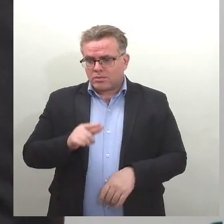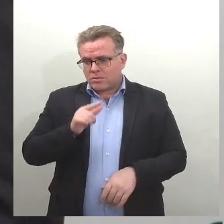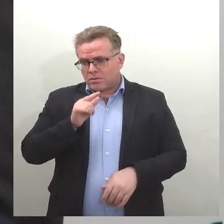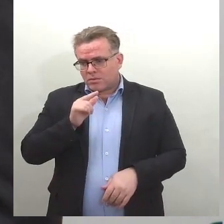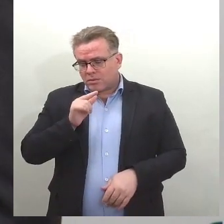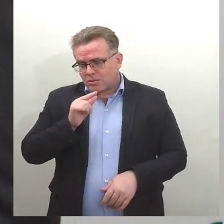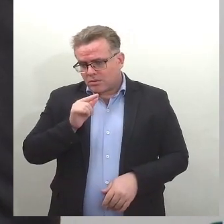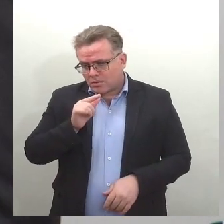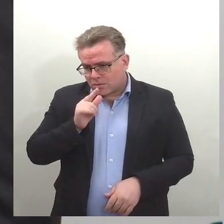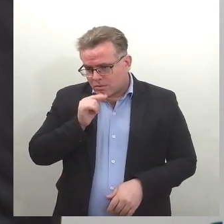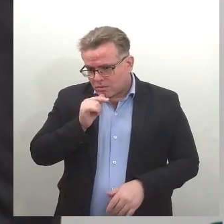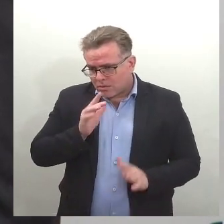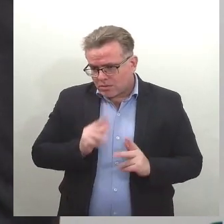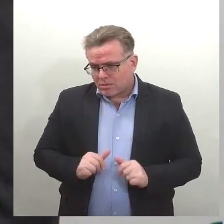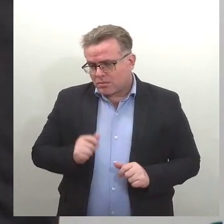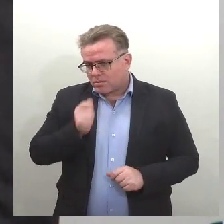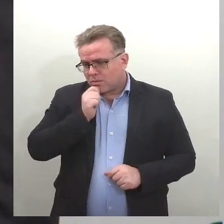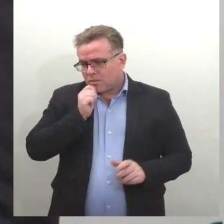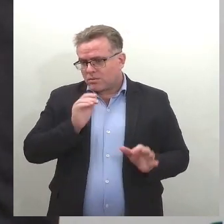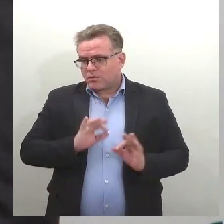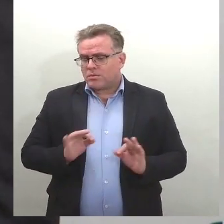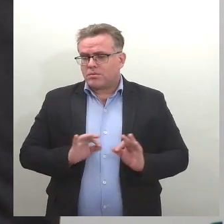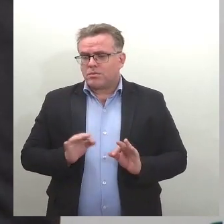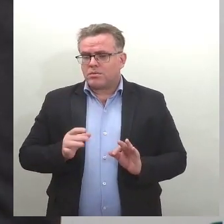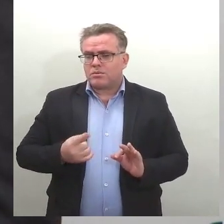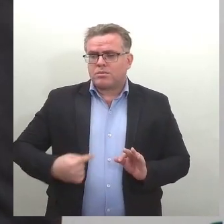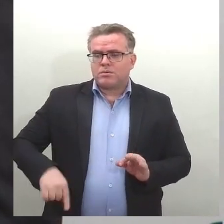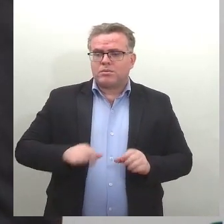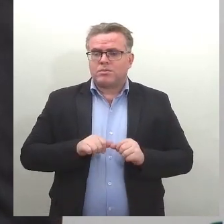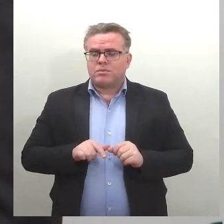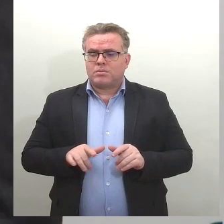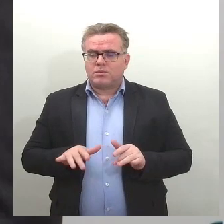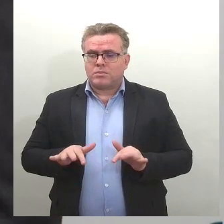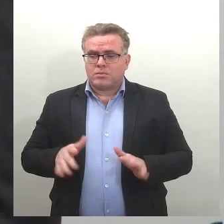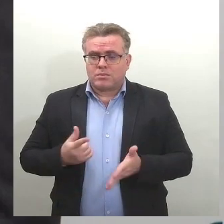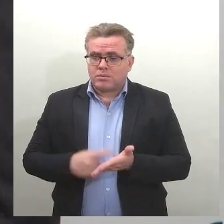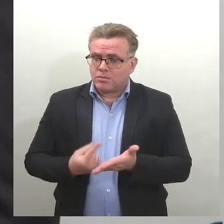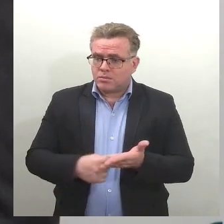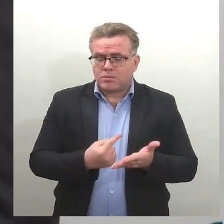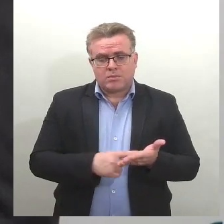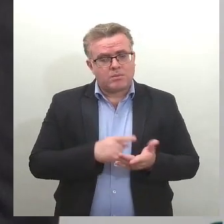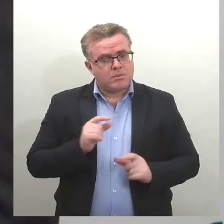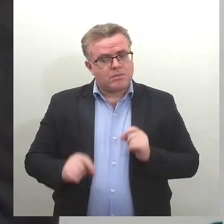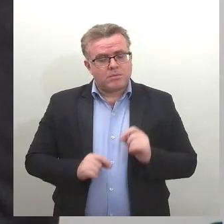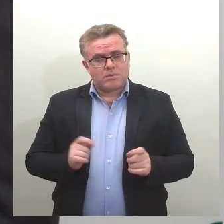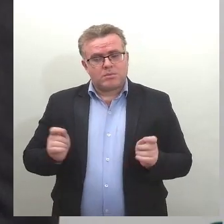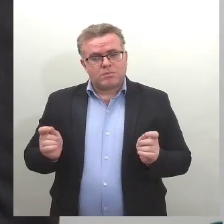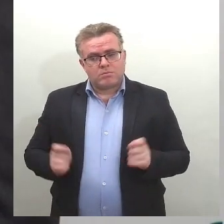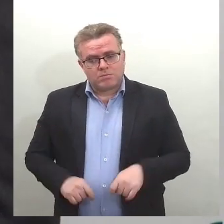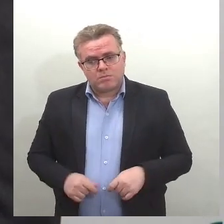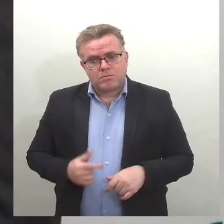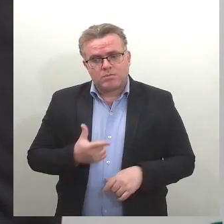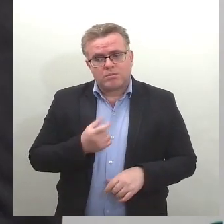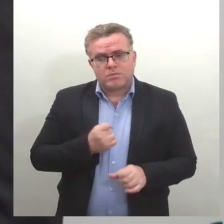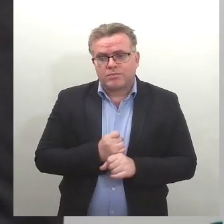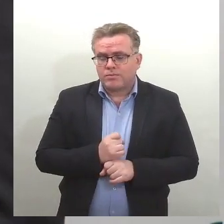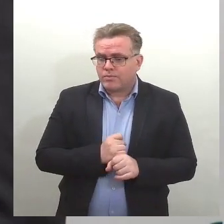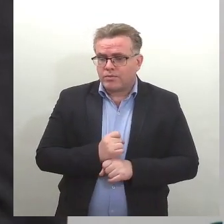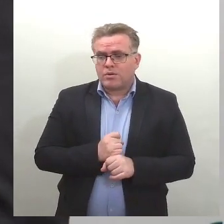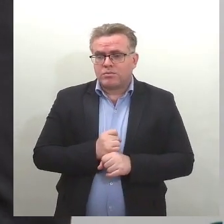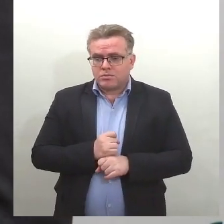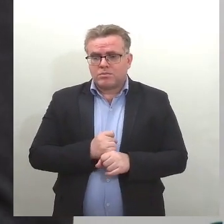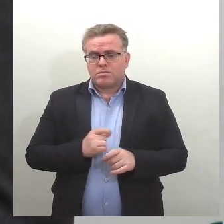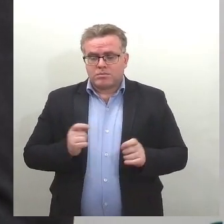temos redes que foram instaladas há 10, 15, 20 anos e que nada foi feito para que essa rede